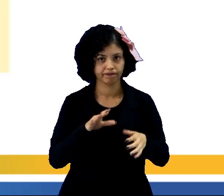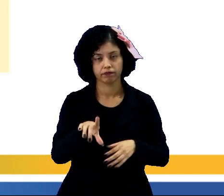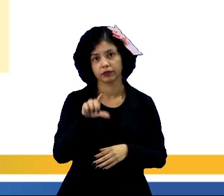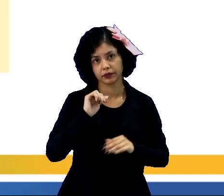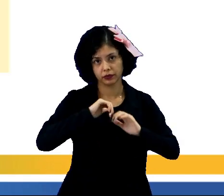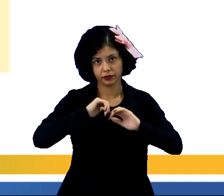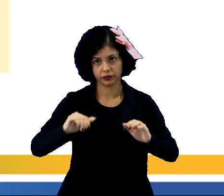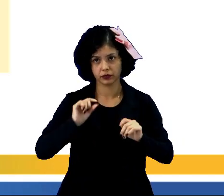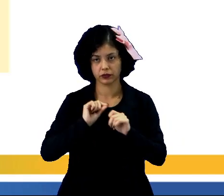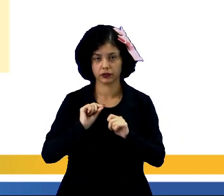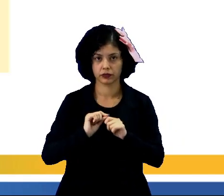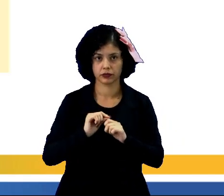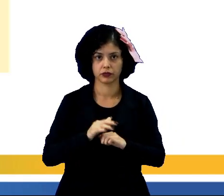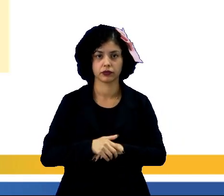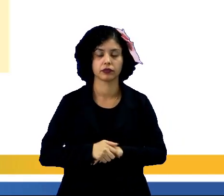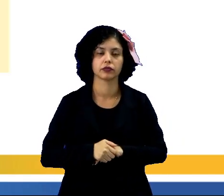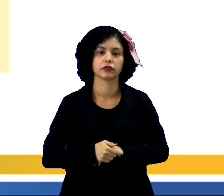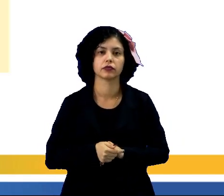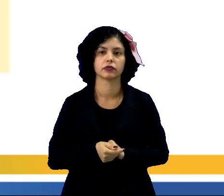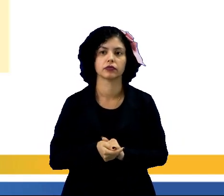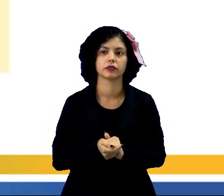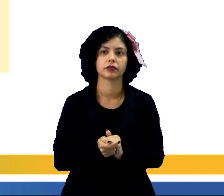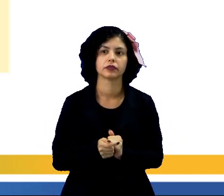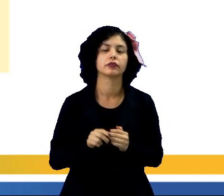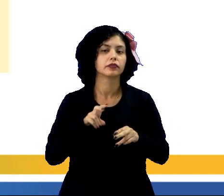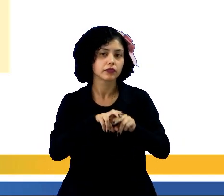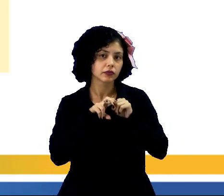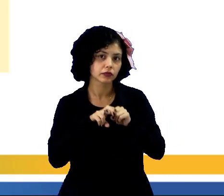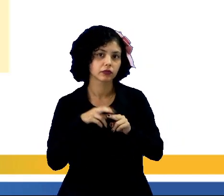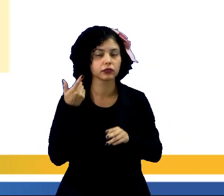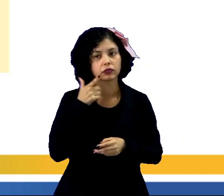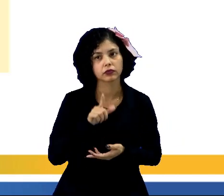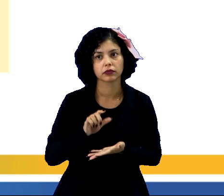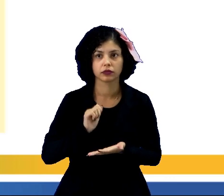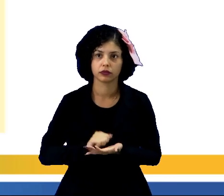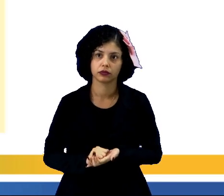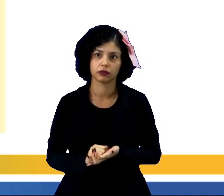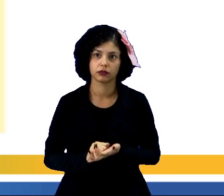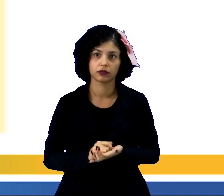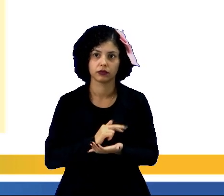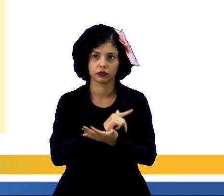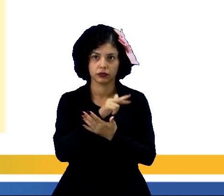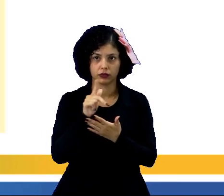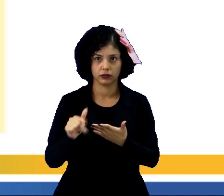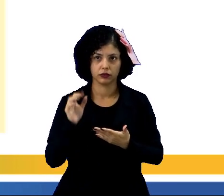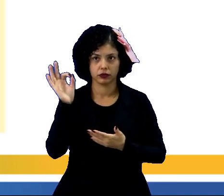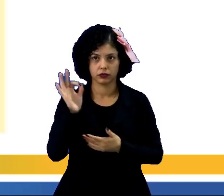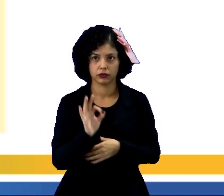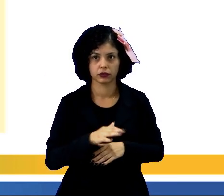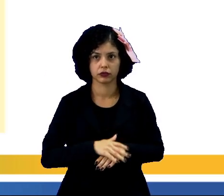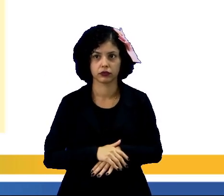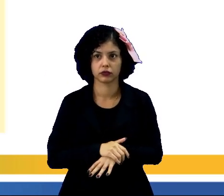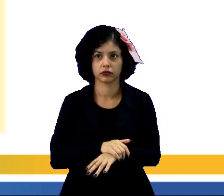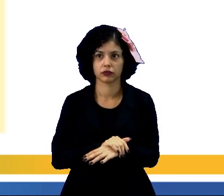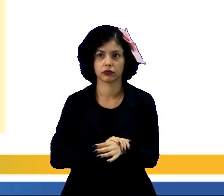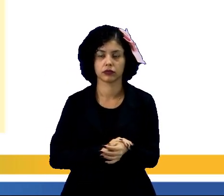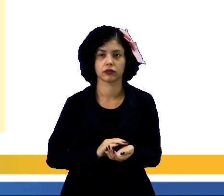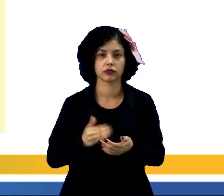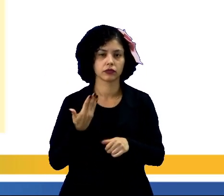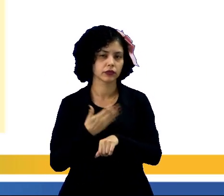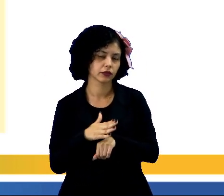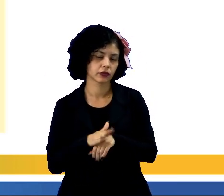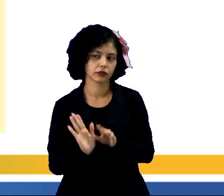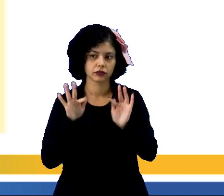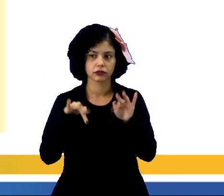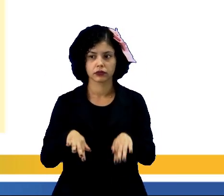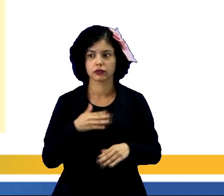independente na formação dos gametas. E é por isso que a gente vai ter essas variadas proporções. E aí, para a